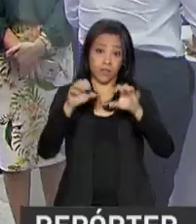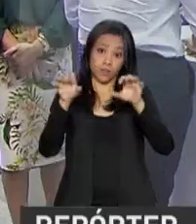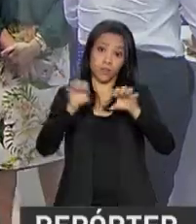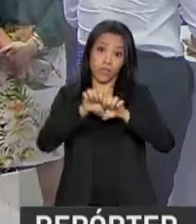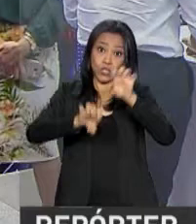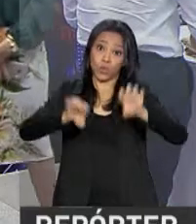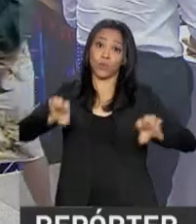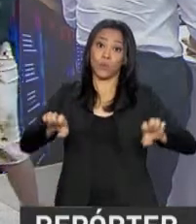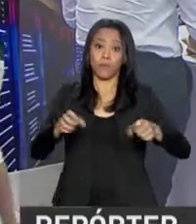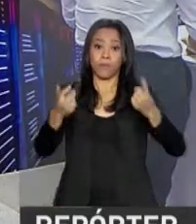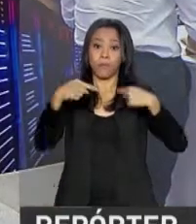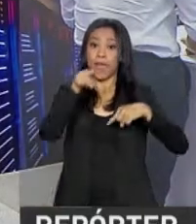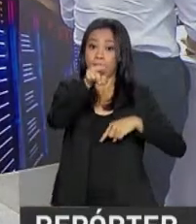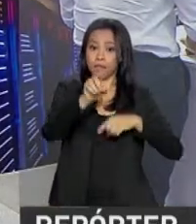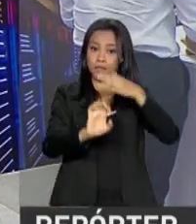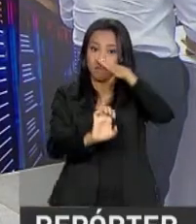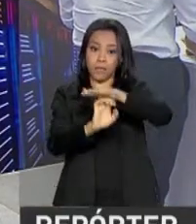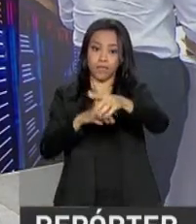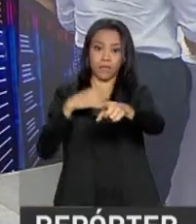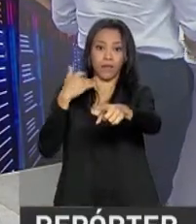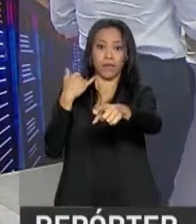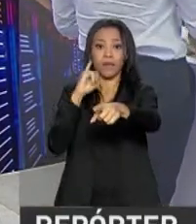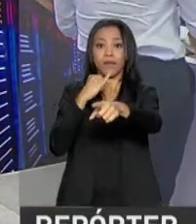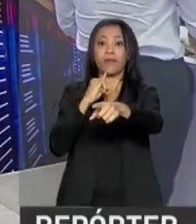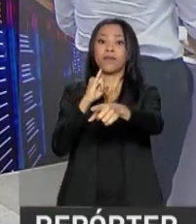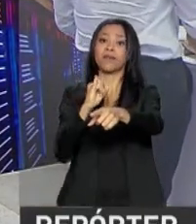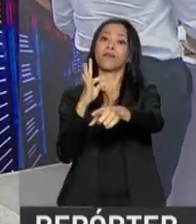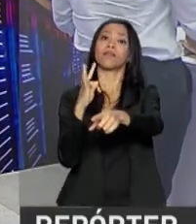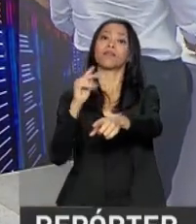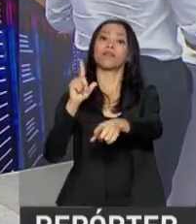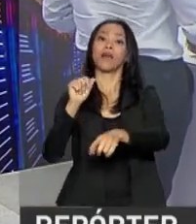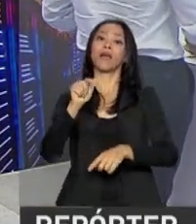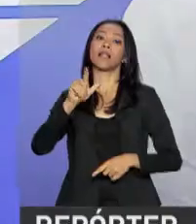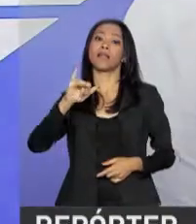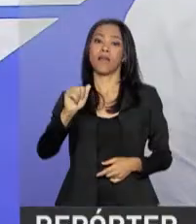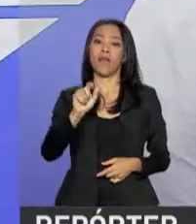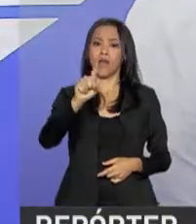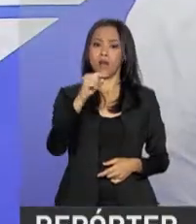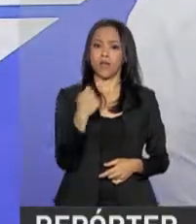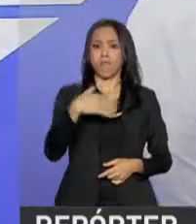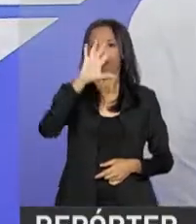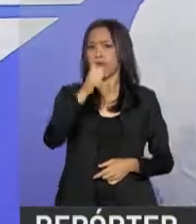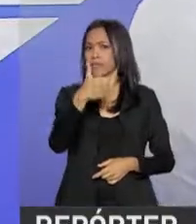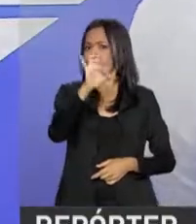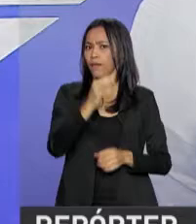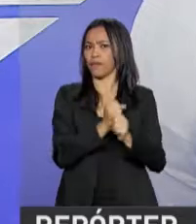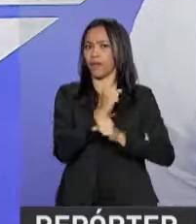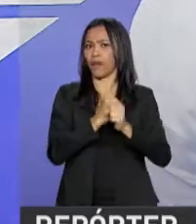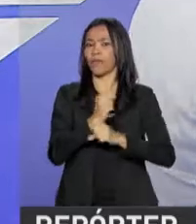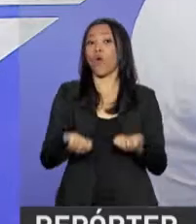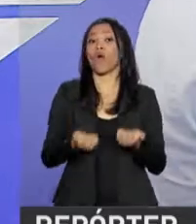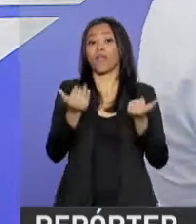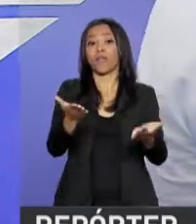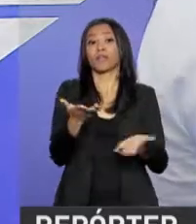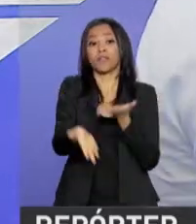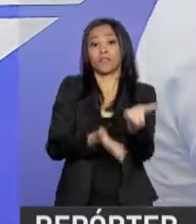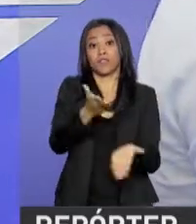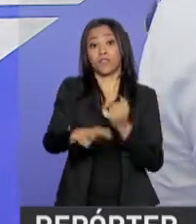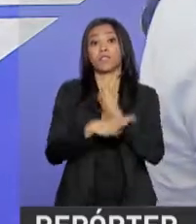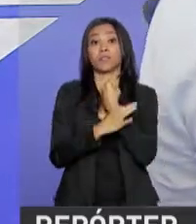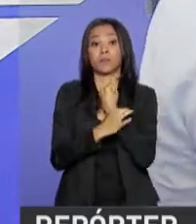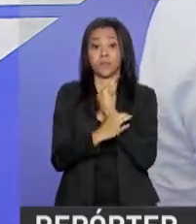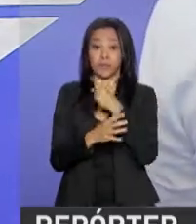esta empresa italiana há uma década oferece segurança e monitoramento na internet para eles o mercado